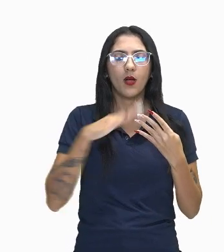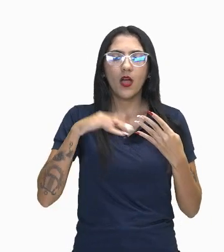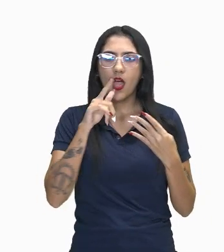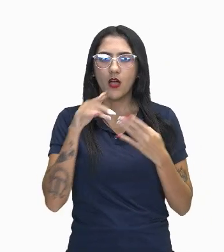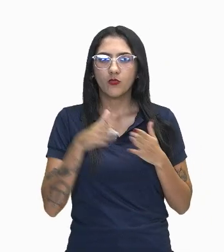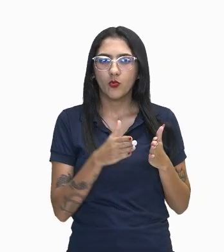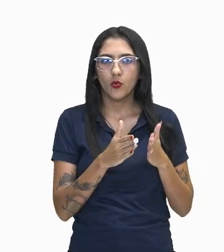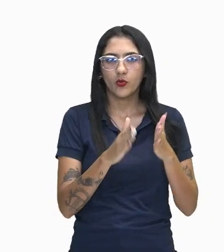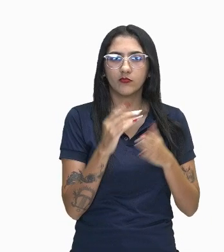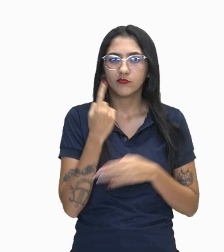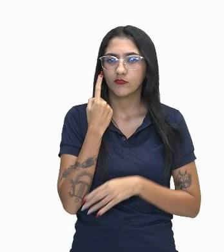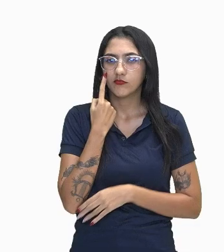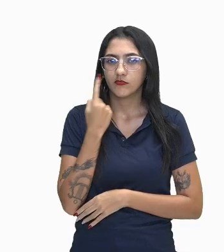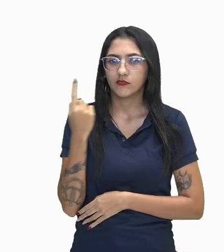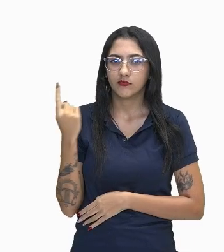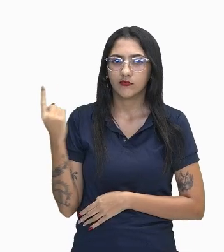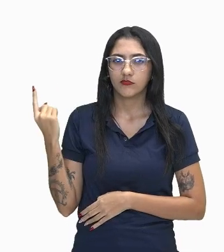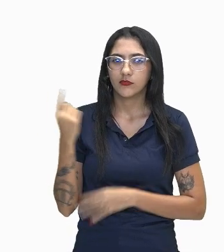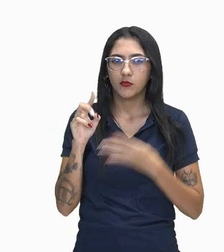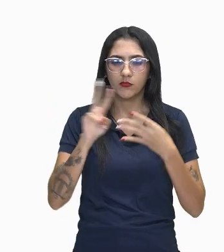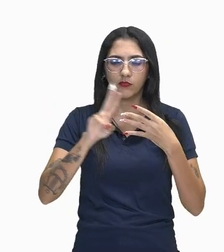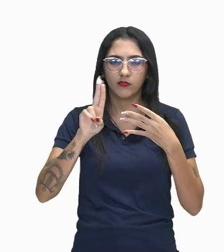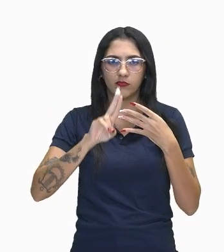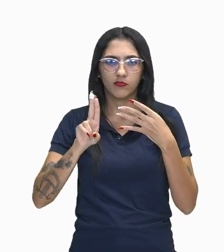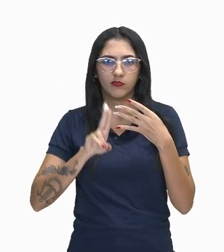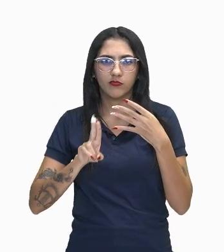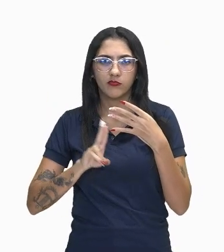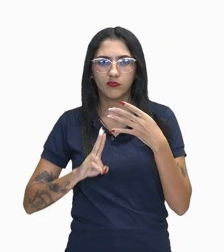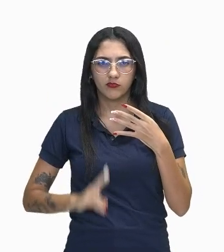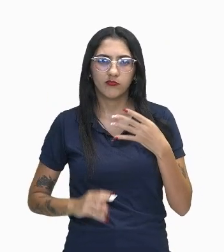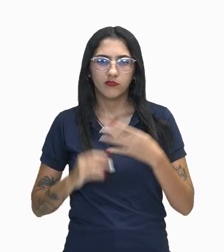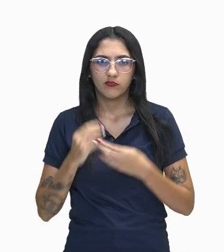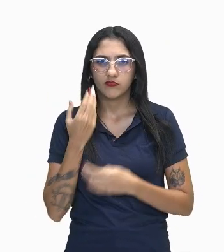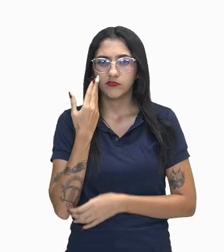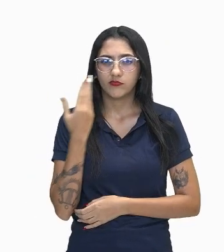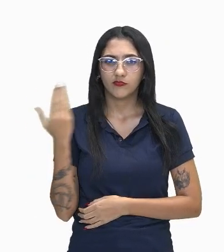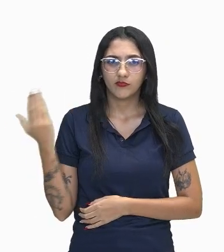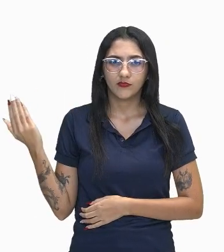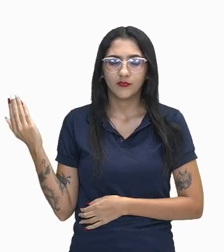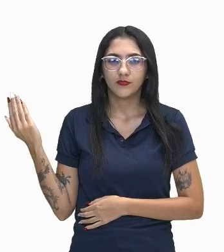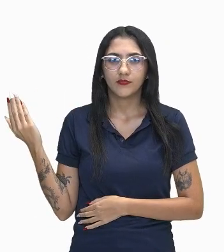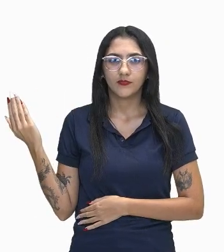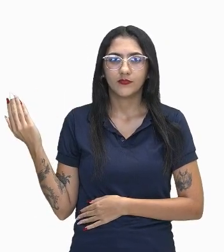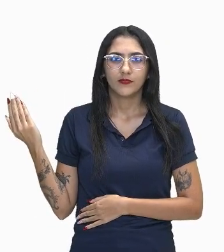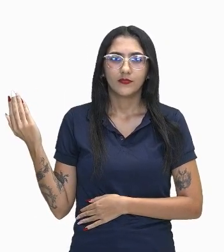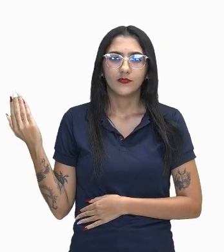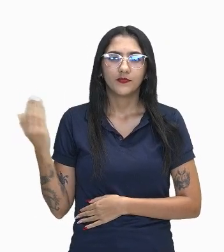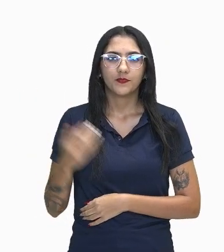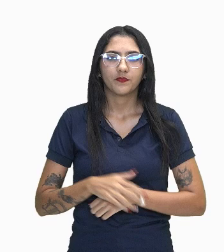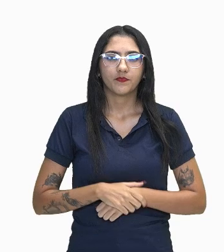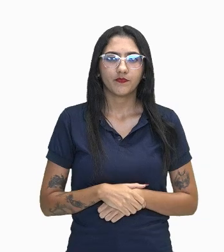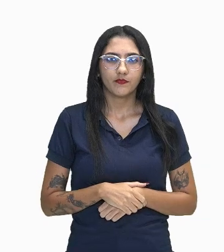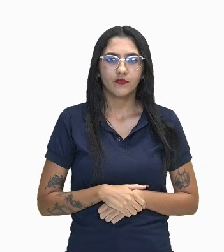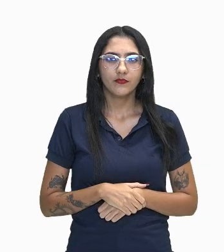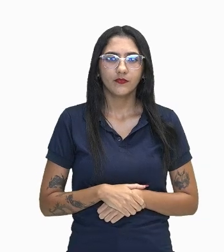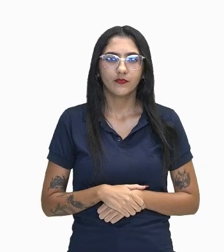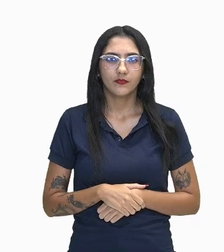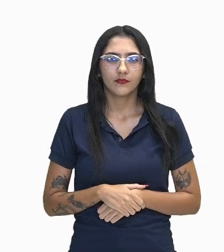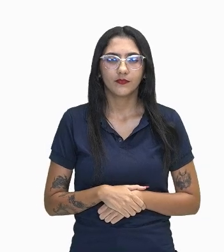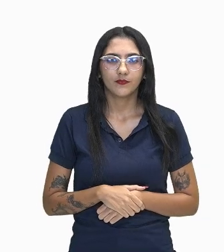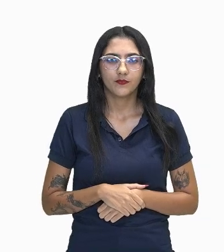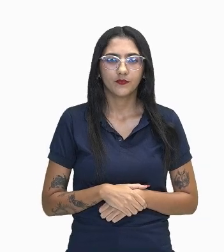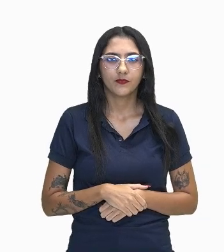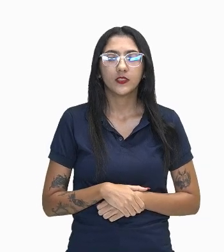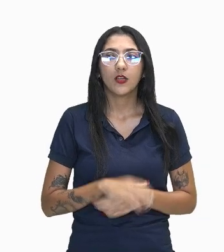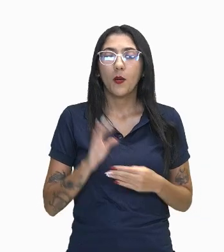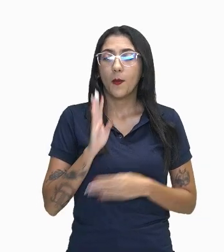importantes, a São Francisco, a Parnaíba, o Atlântico Norte Oriental e o Atlântico Leste. A maior